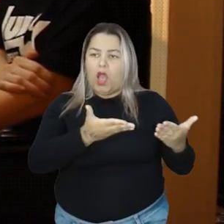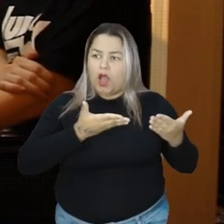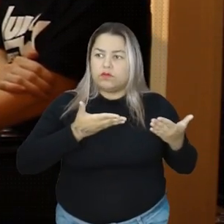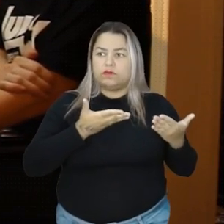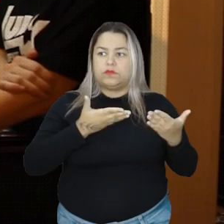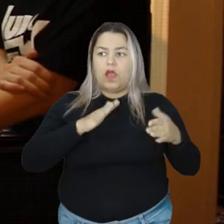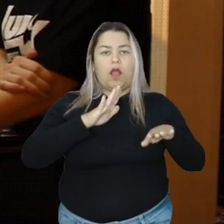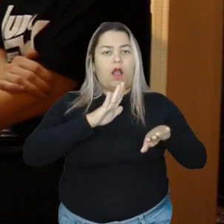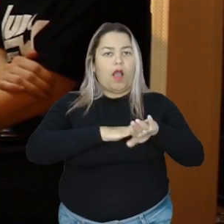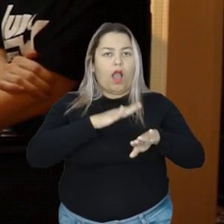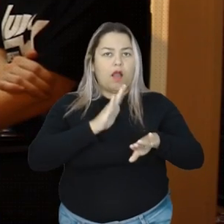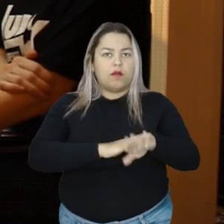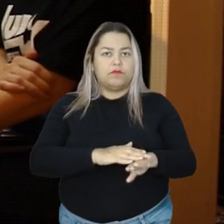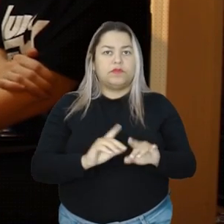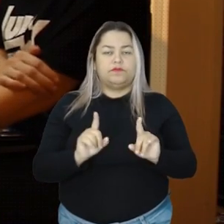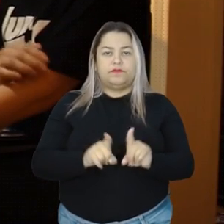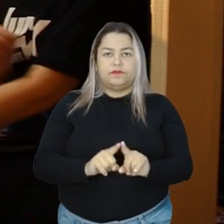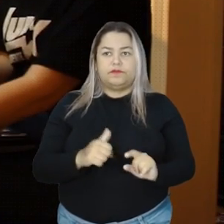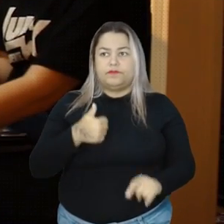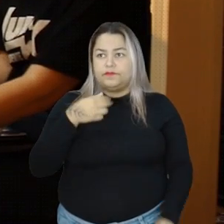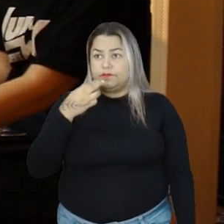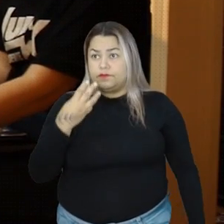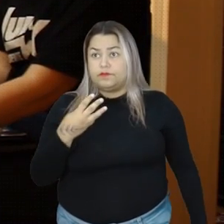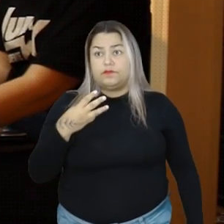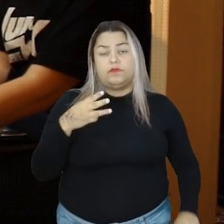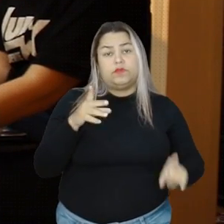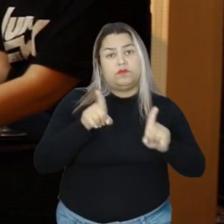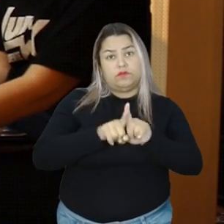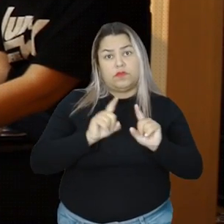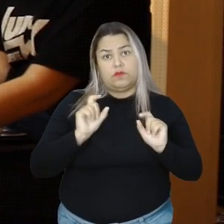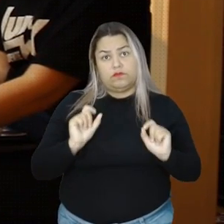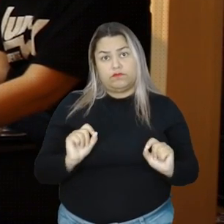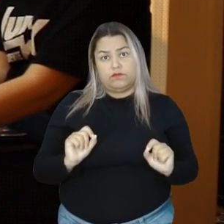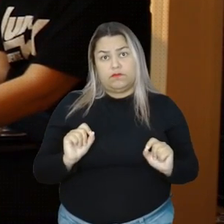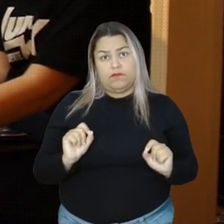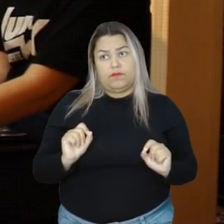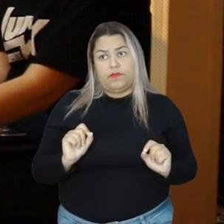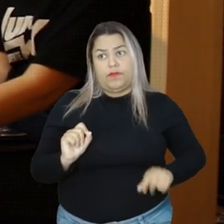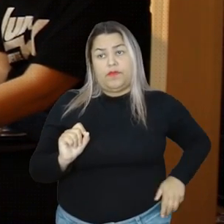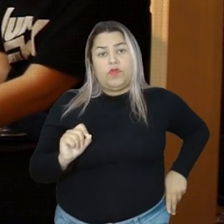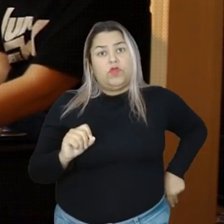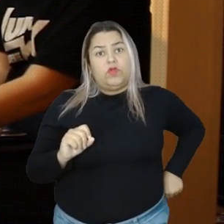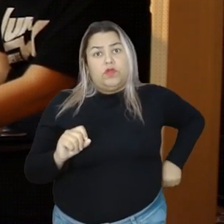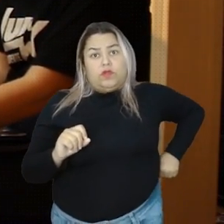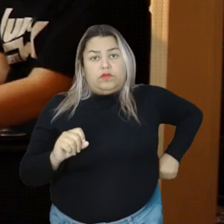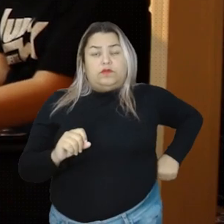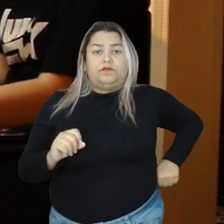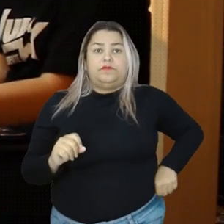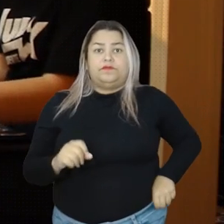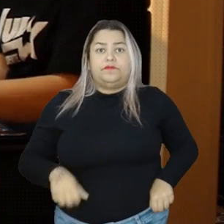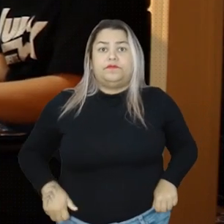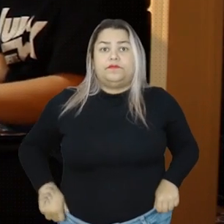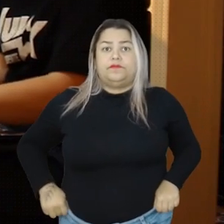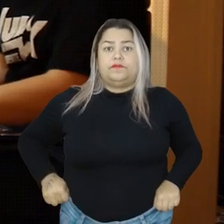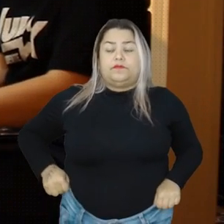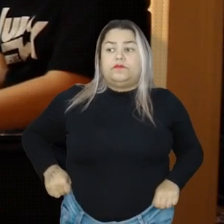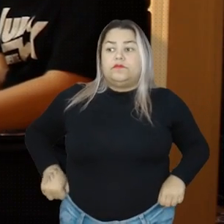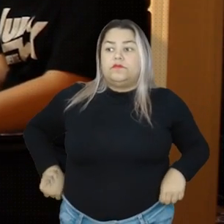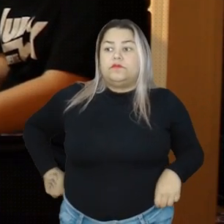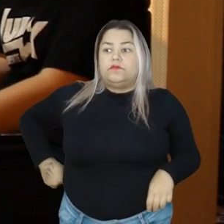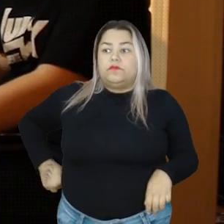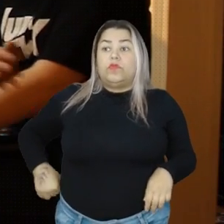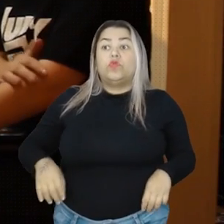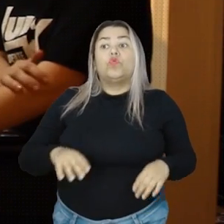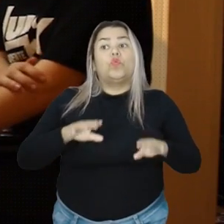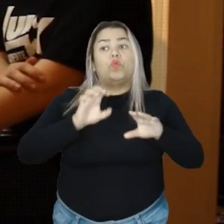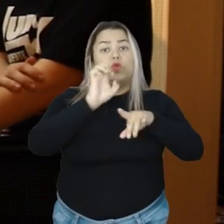bancários. Naquele tempo chamava-se umas três agências em São Luís, no máximo, era, né, o Banco do Estado,